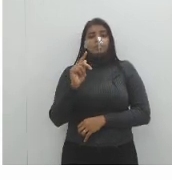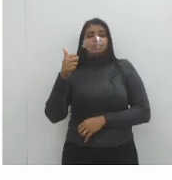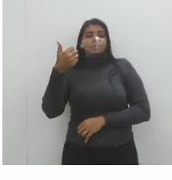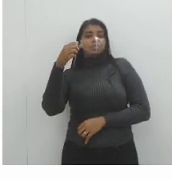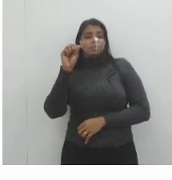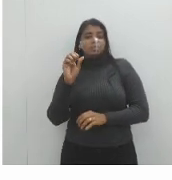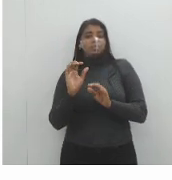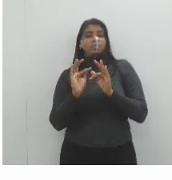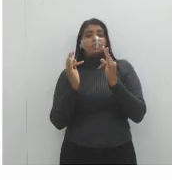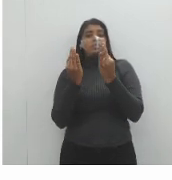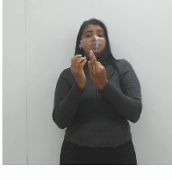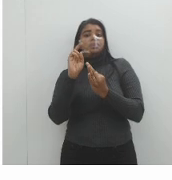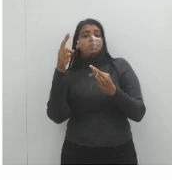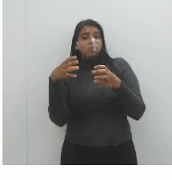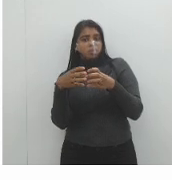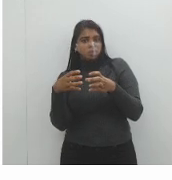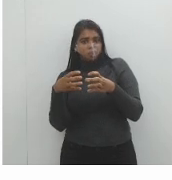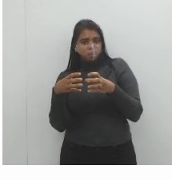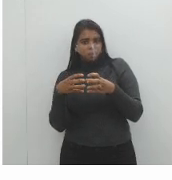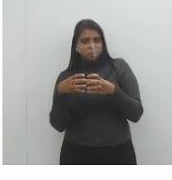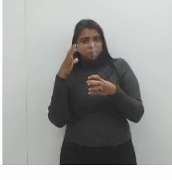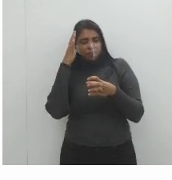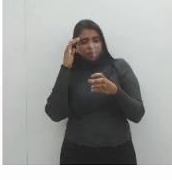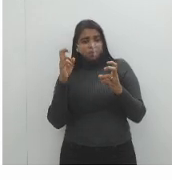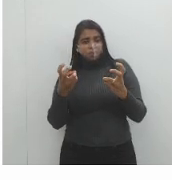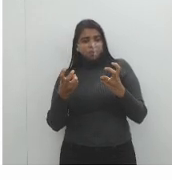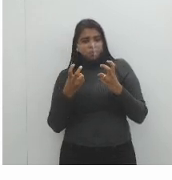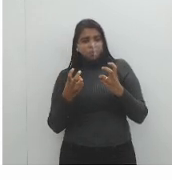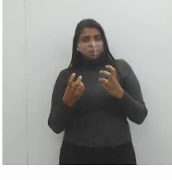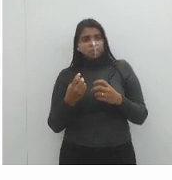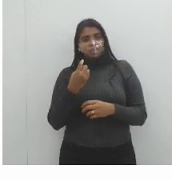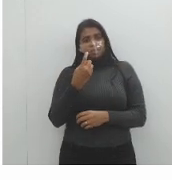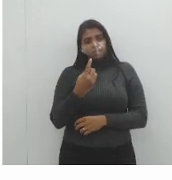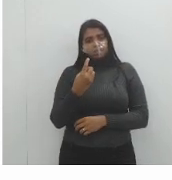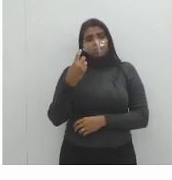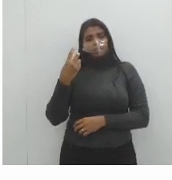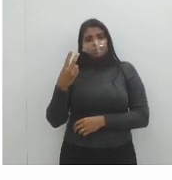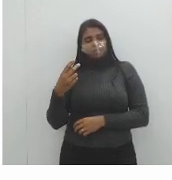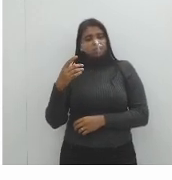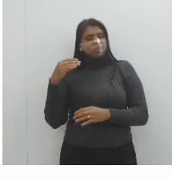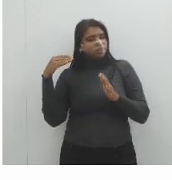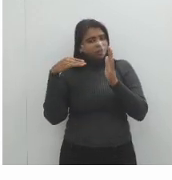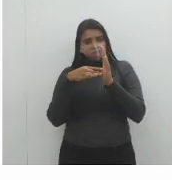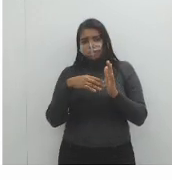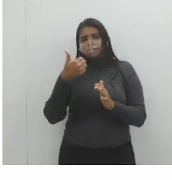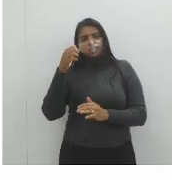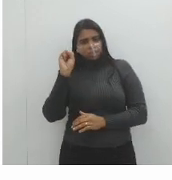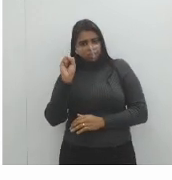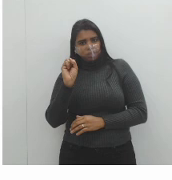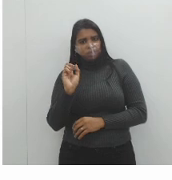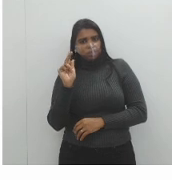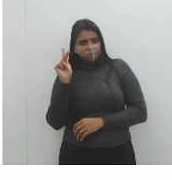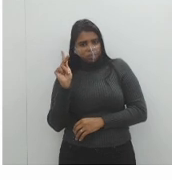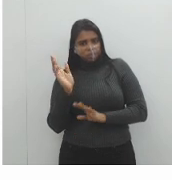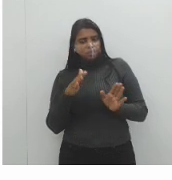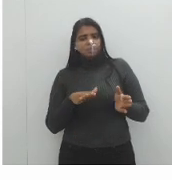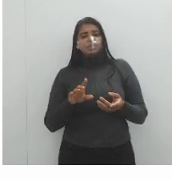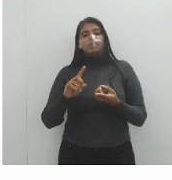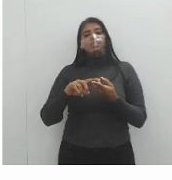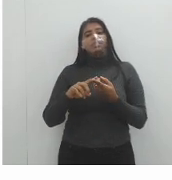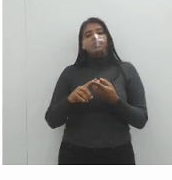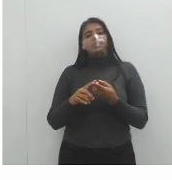18 famílias ou 18 grupos. Então, observe aqui, ó, 1, 2, 3, vai até 18, tá? A gente também